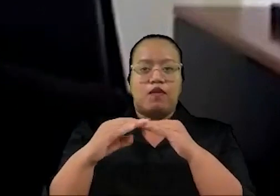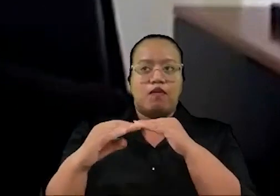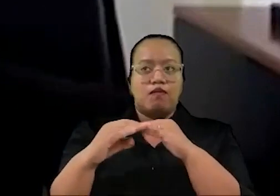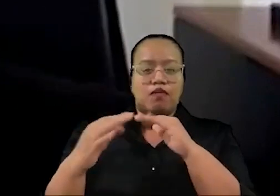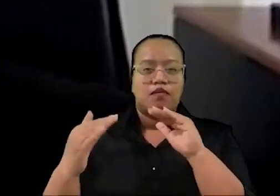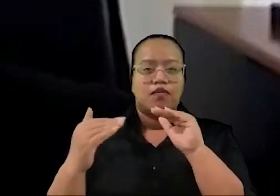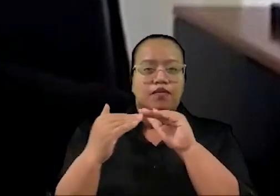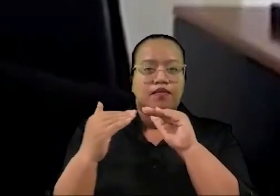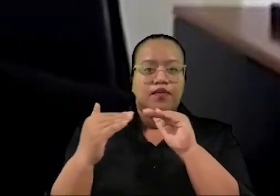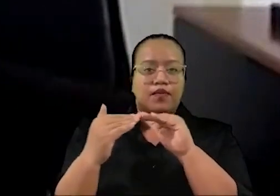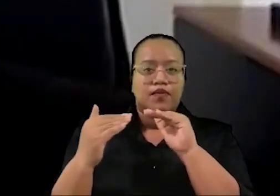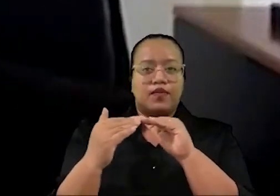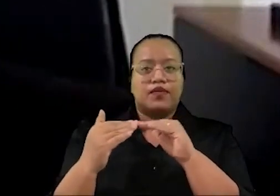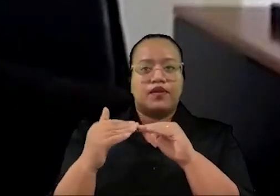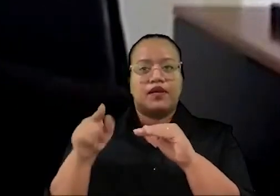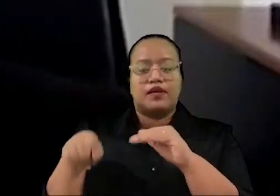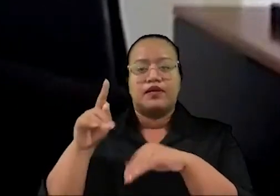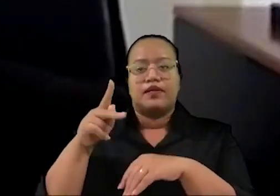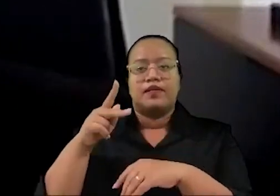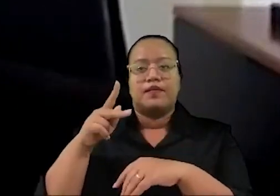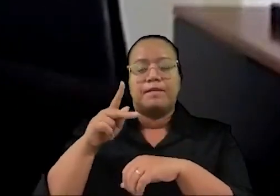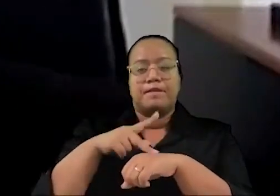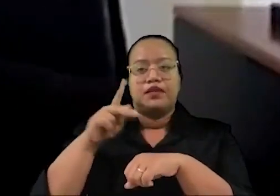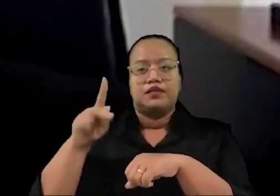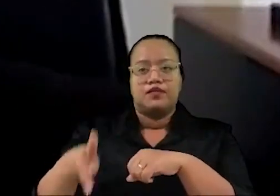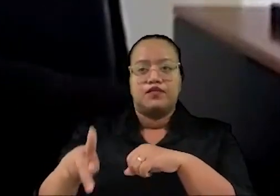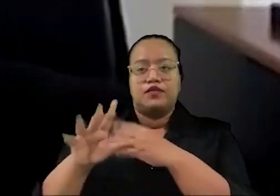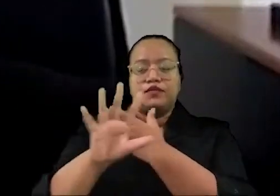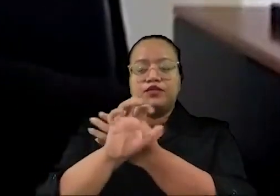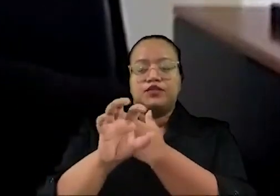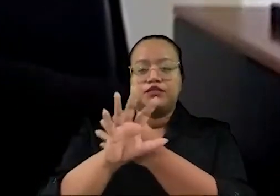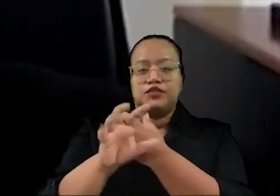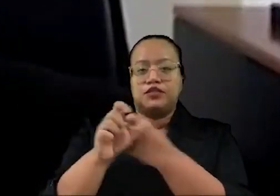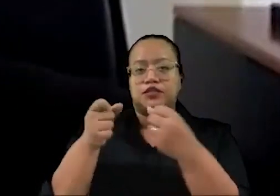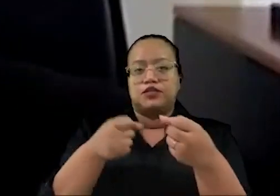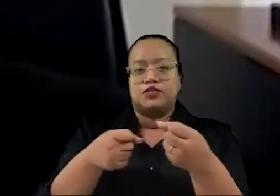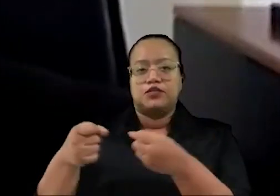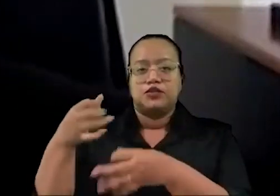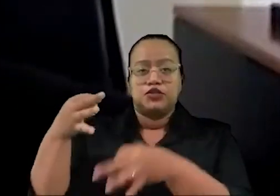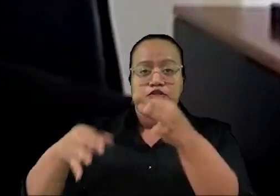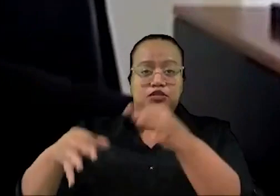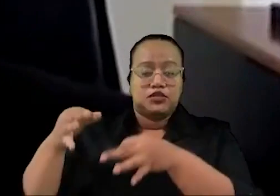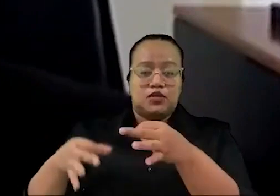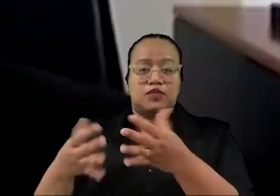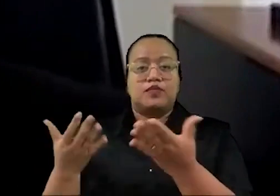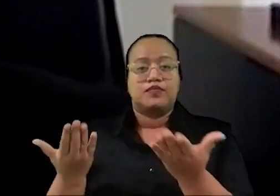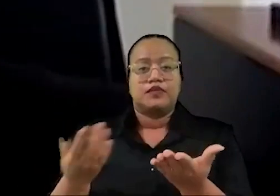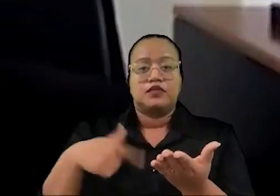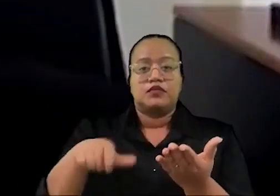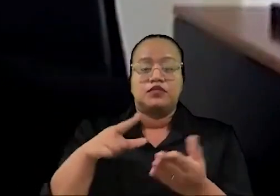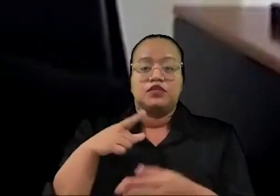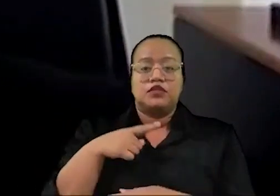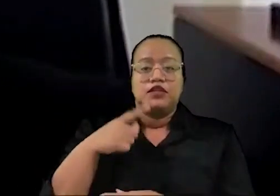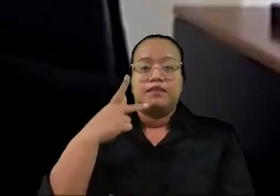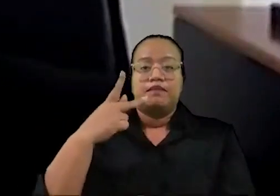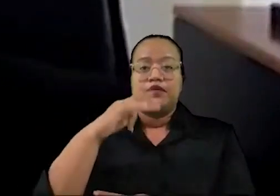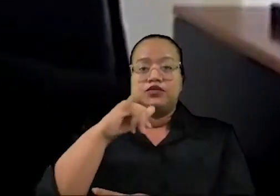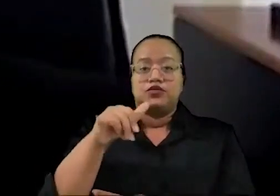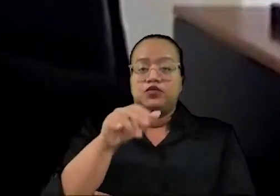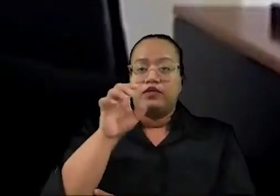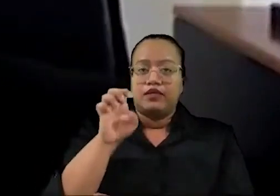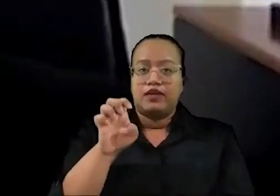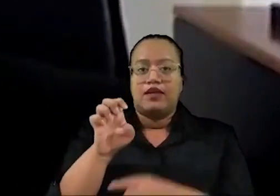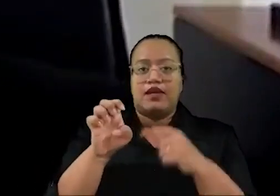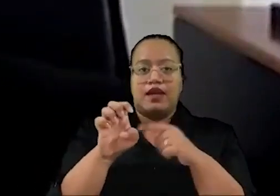Poder Judiciário, ou seja, a gente cada vez mais vai ter o PJE como um núcleo ali essencial,